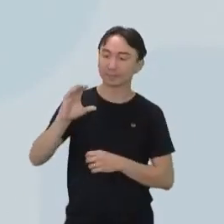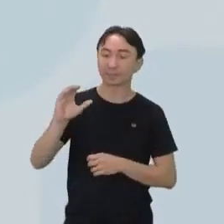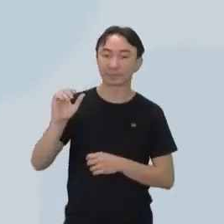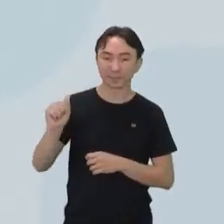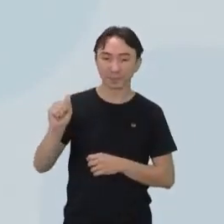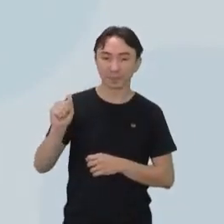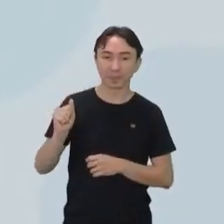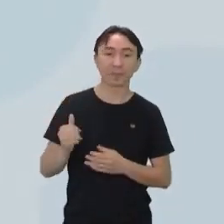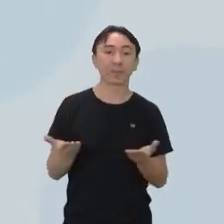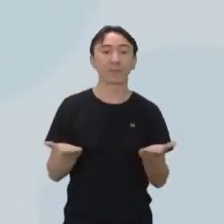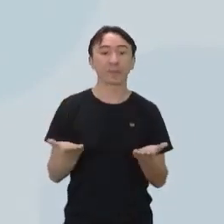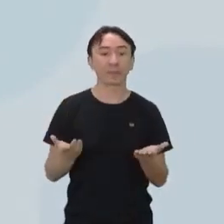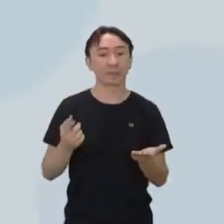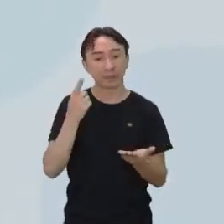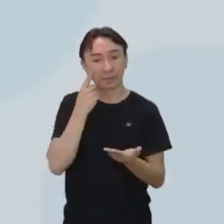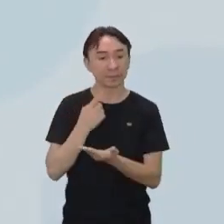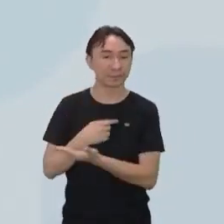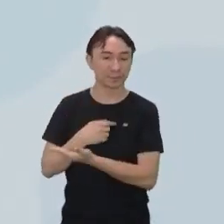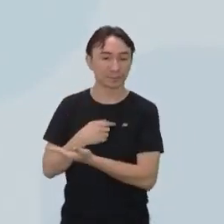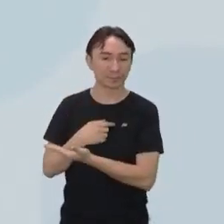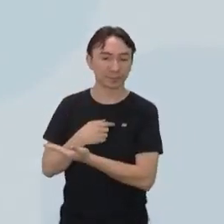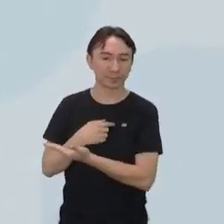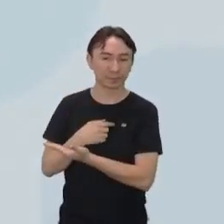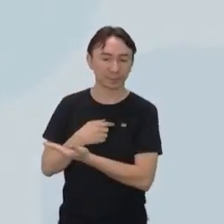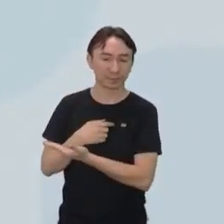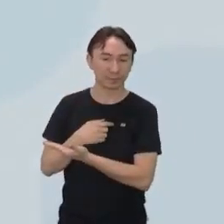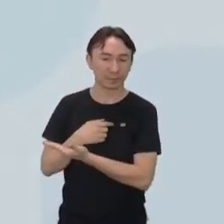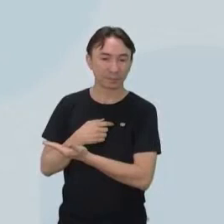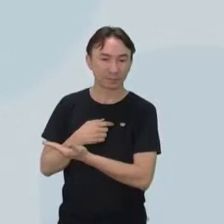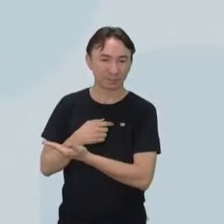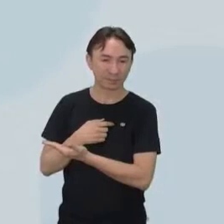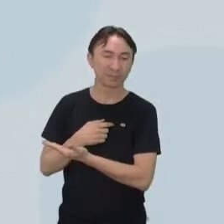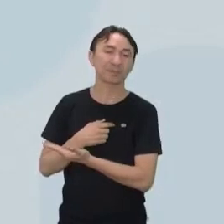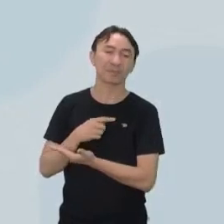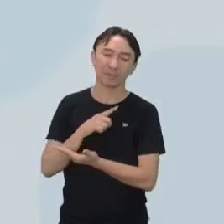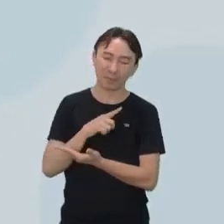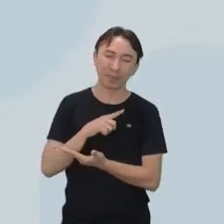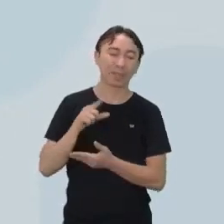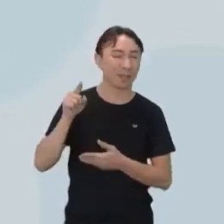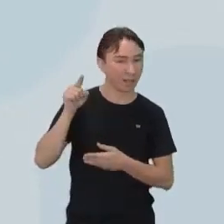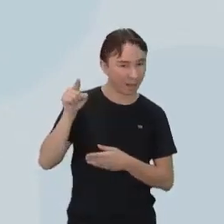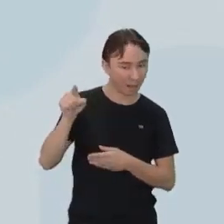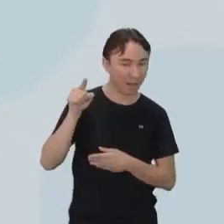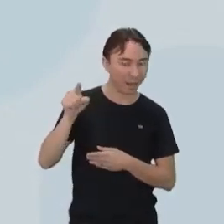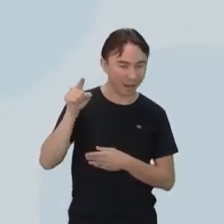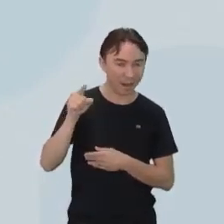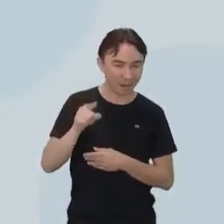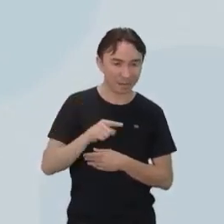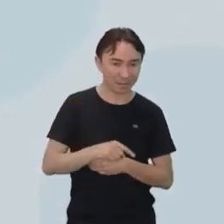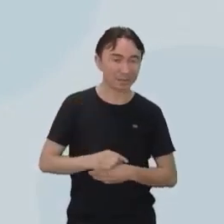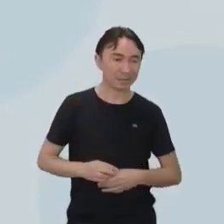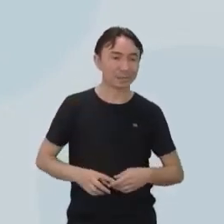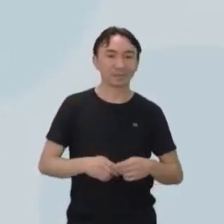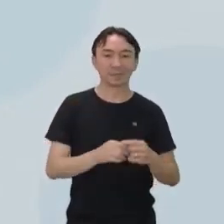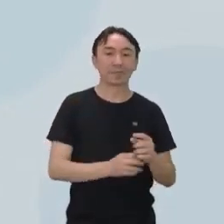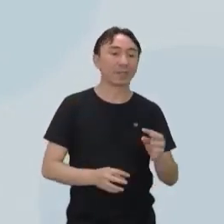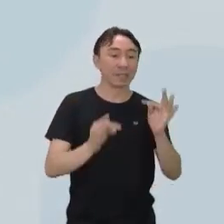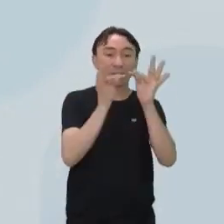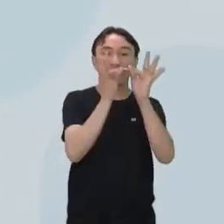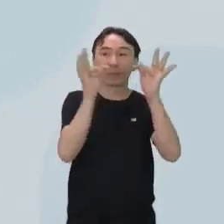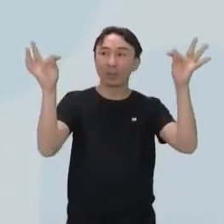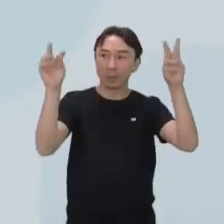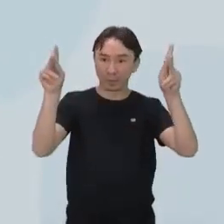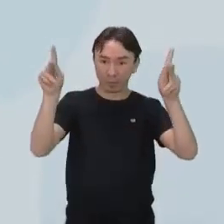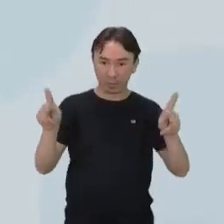vai abordar. Esse símbolo aqui, né? Esse recorte que a gente fez lá da tabela periódica. Então, esse número em cima aqui é o número